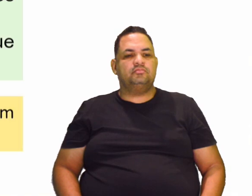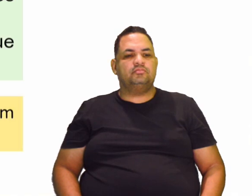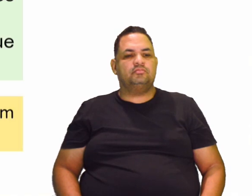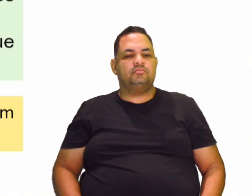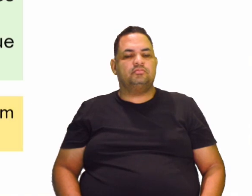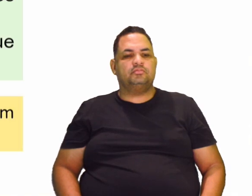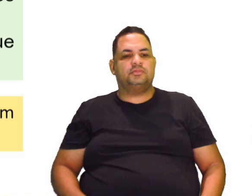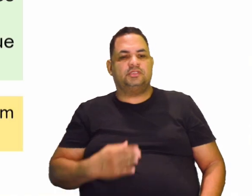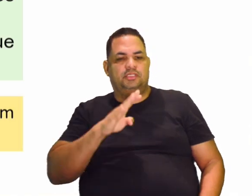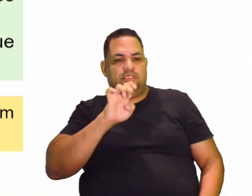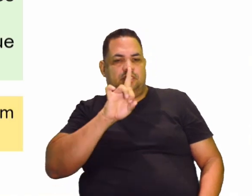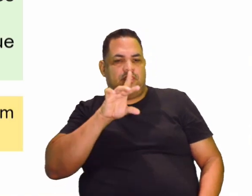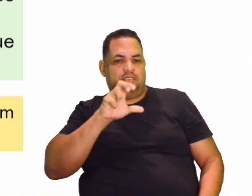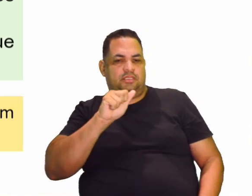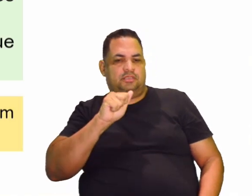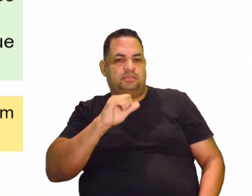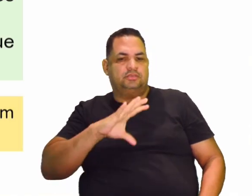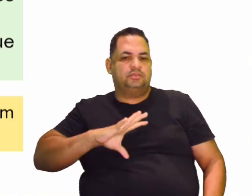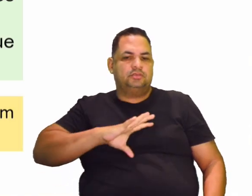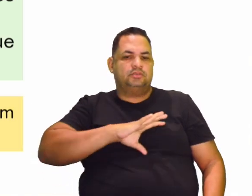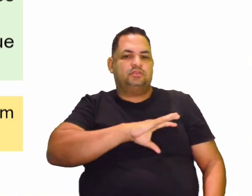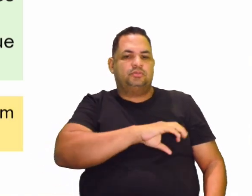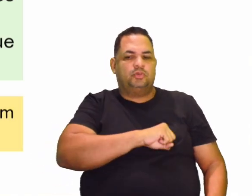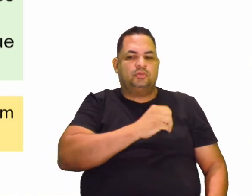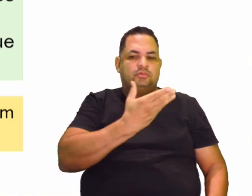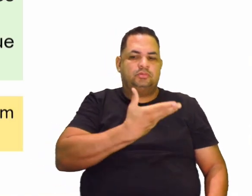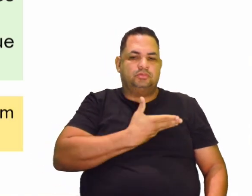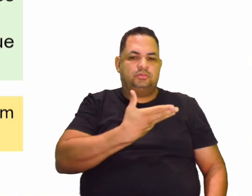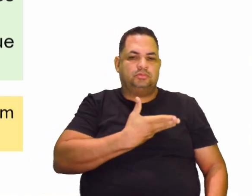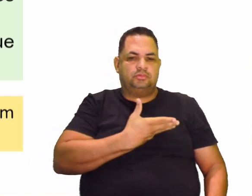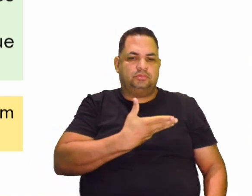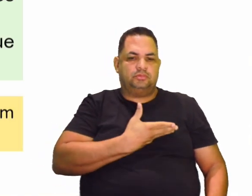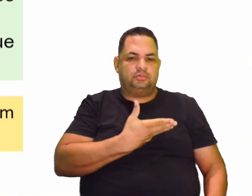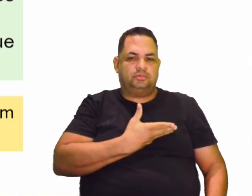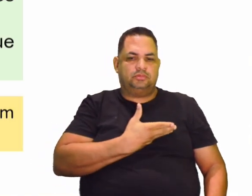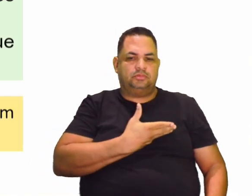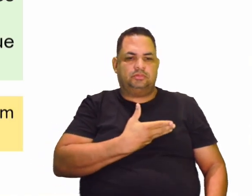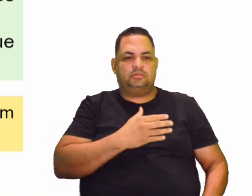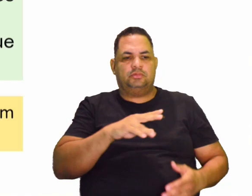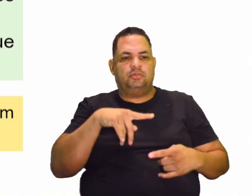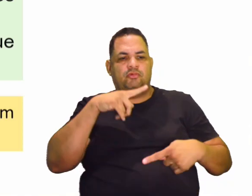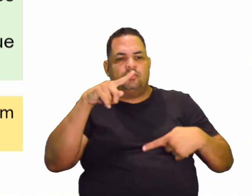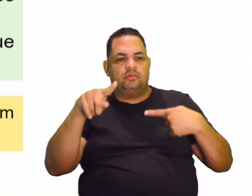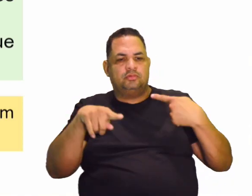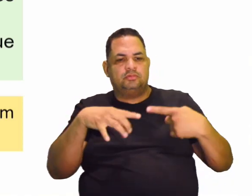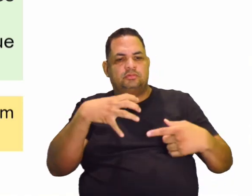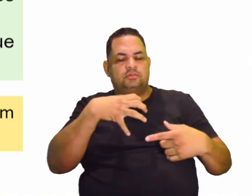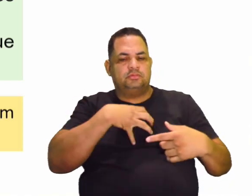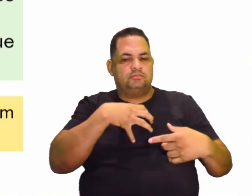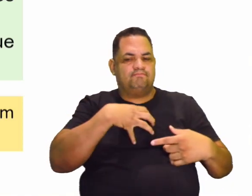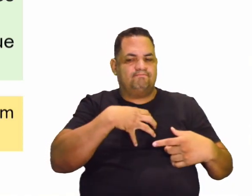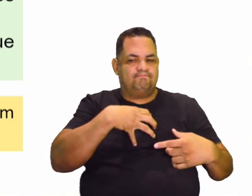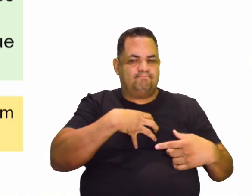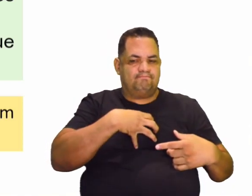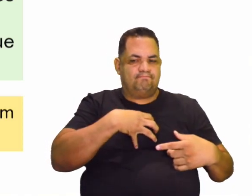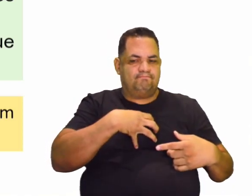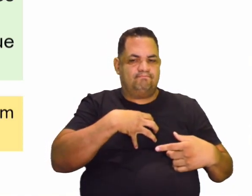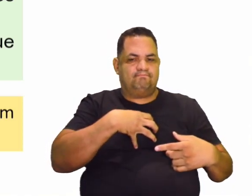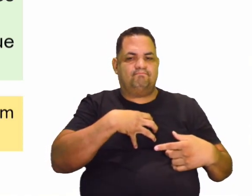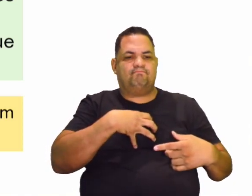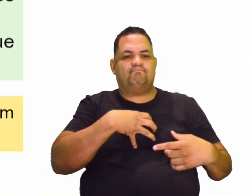as cantigas líricas, são as cantigas de amor, está relacionada, então, as cantigas de amor, de